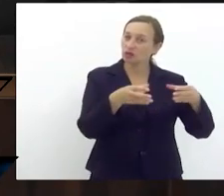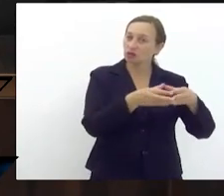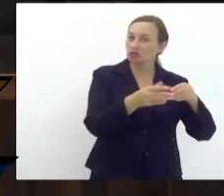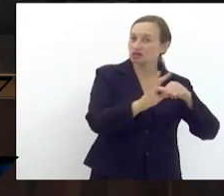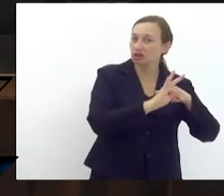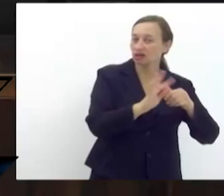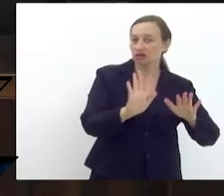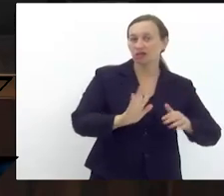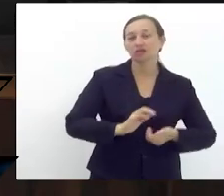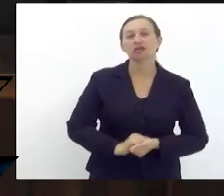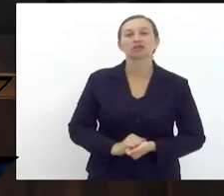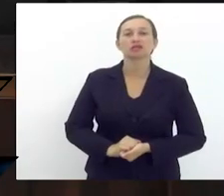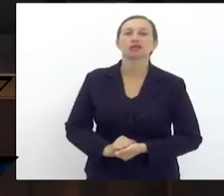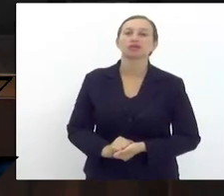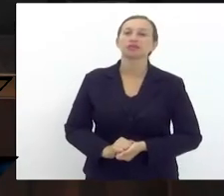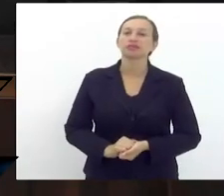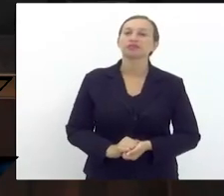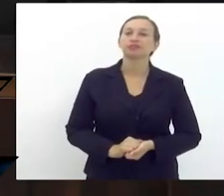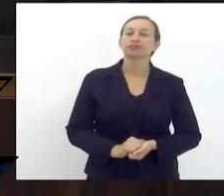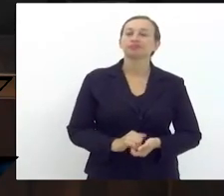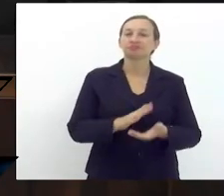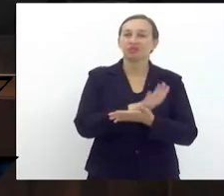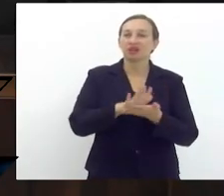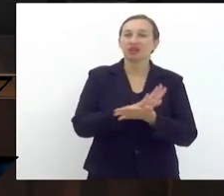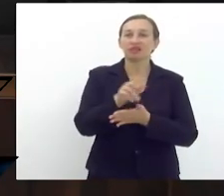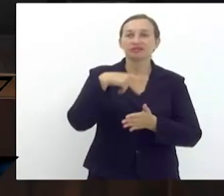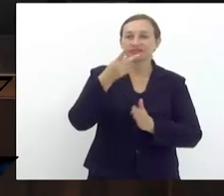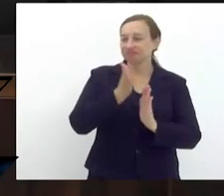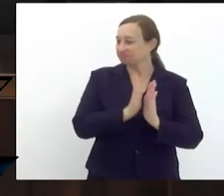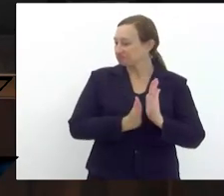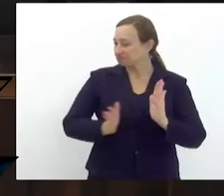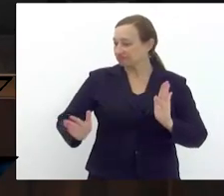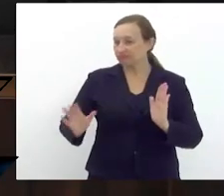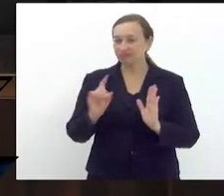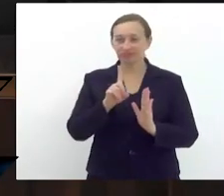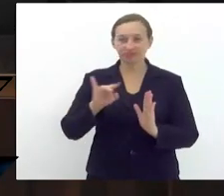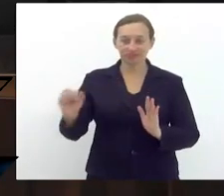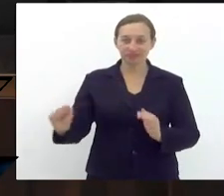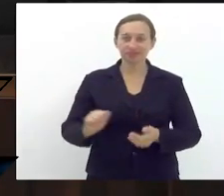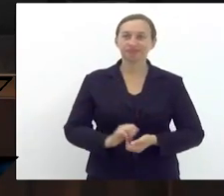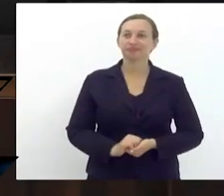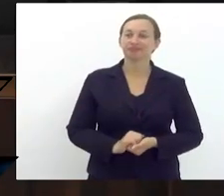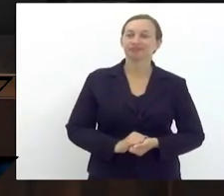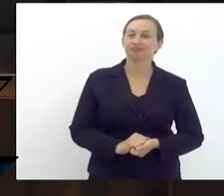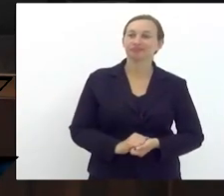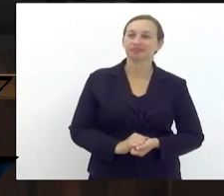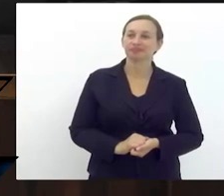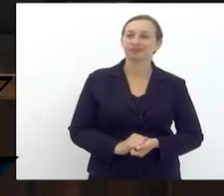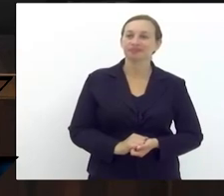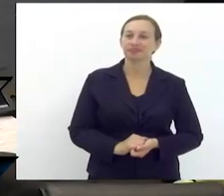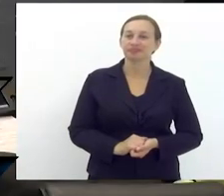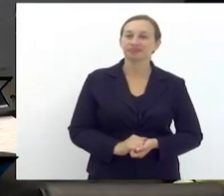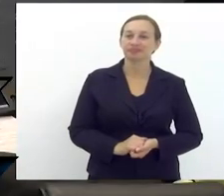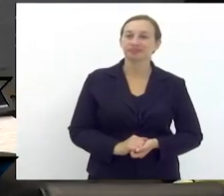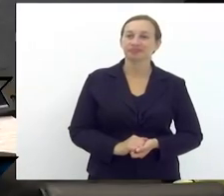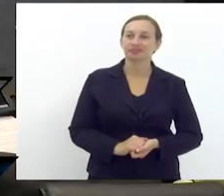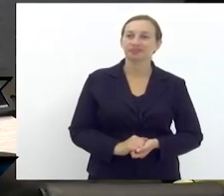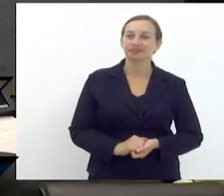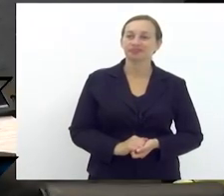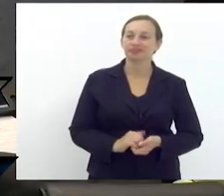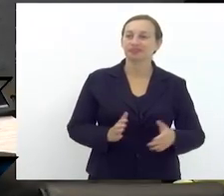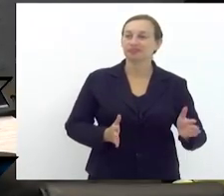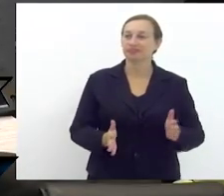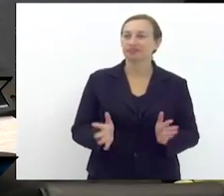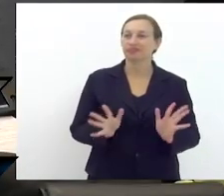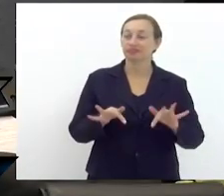comissões técnicas nada mais havendo a tratar na ordem do dia passa-se o